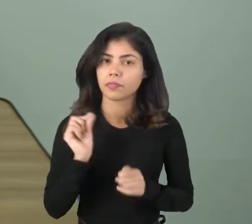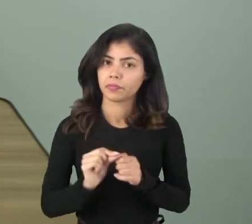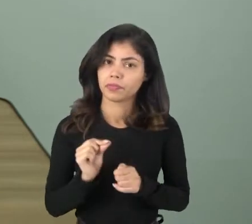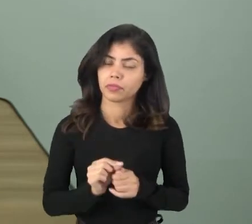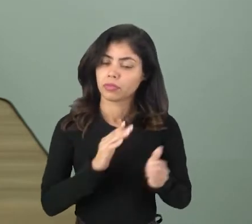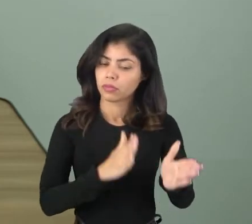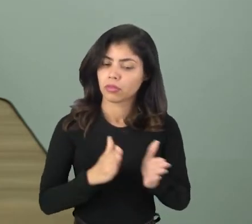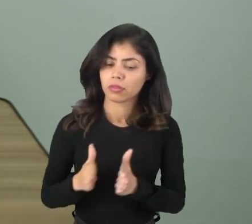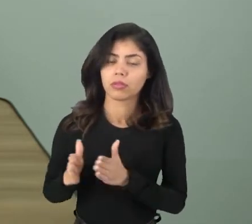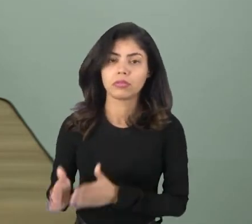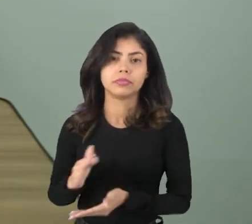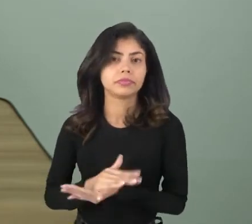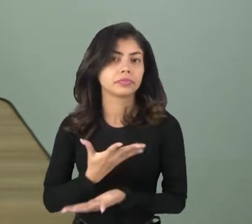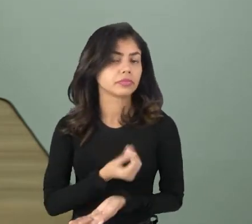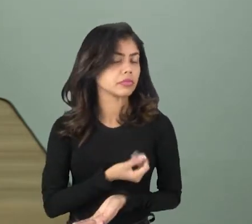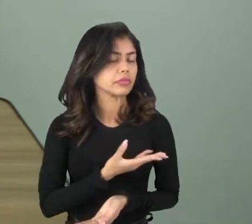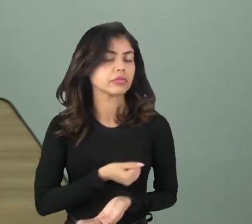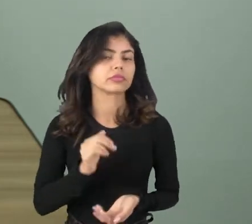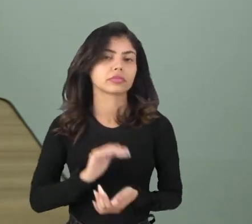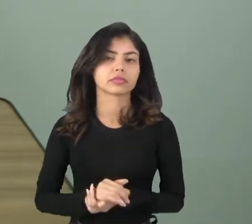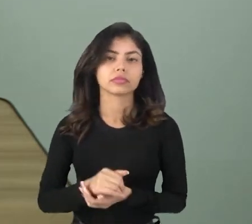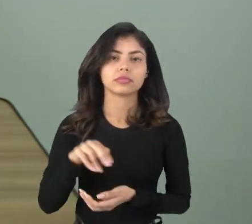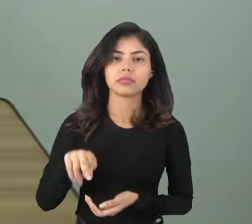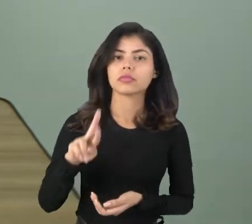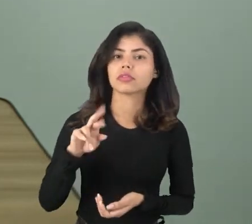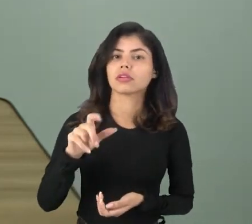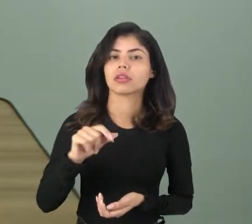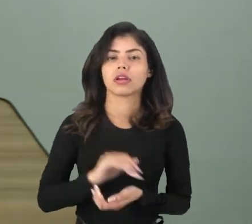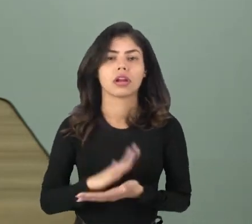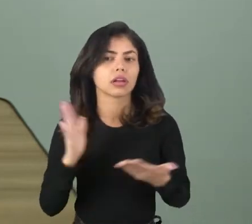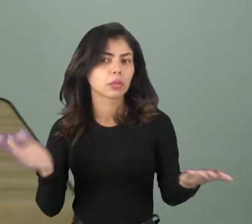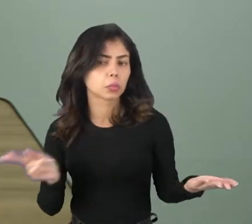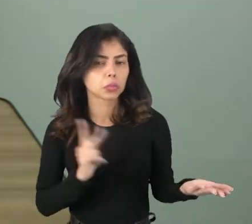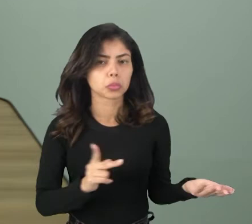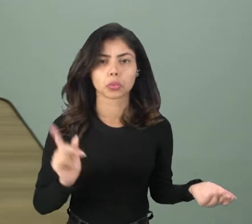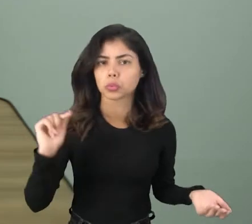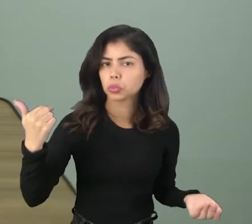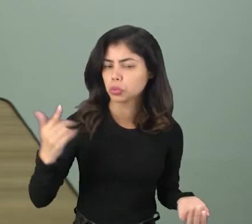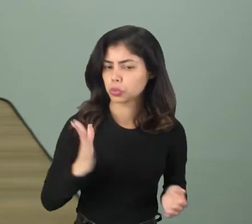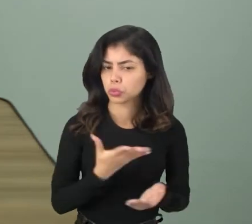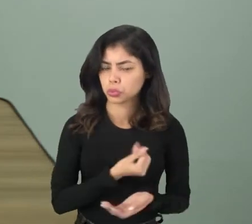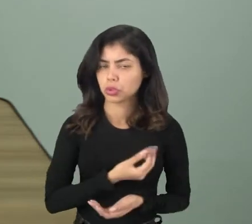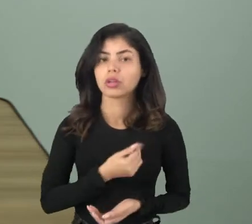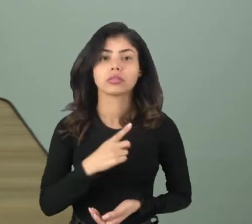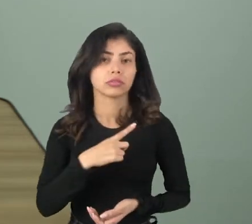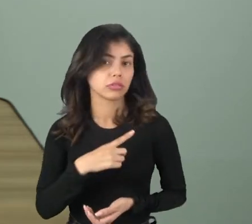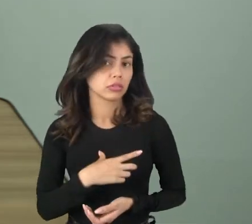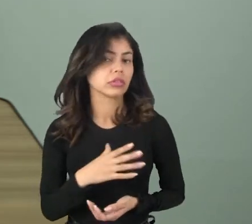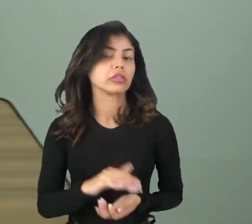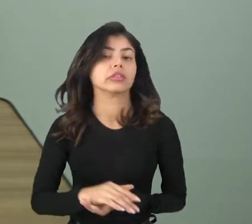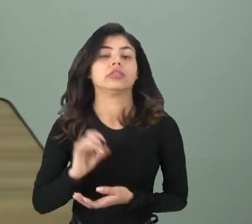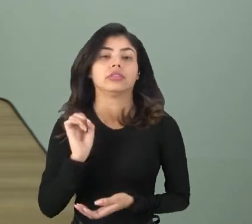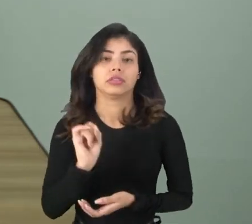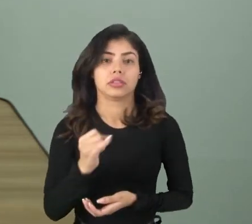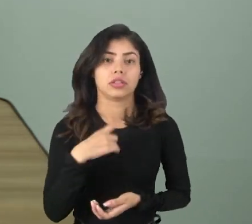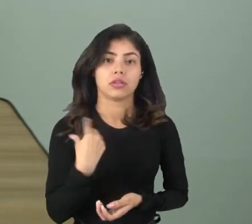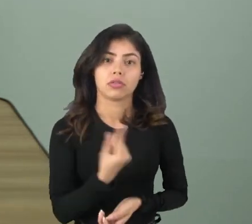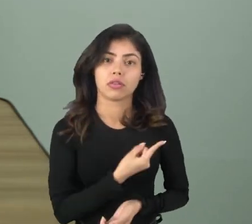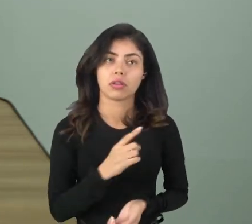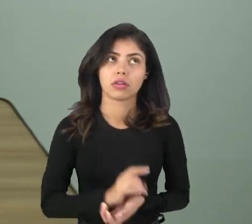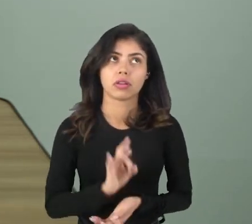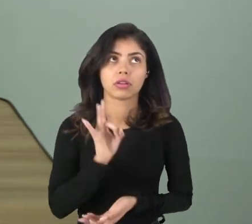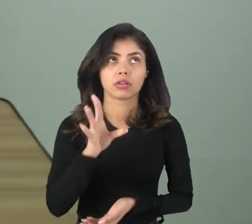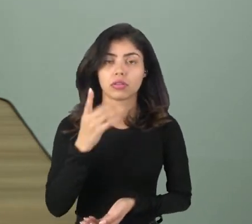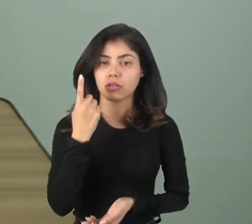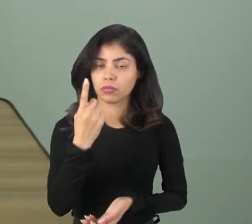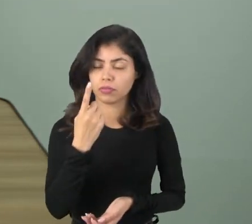fazendo parte, né, dos números naturais. Ah, professora, tem outros números? Tem. E se eu colocar um número com apenas